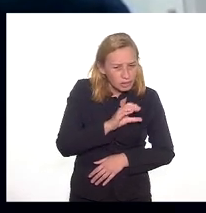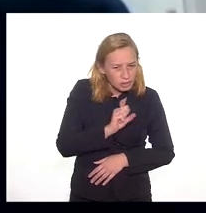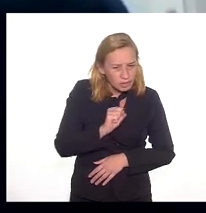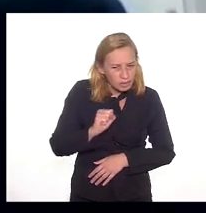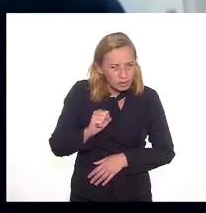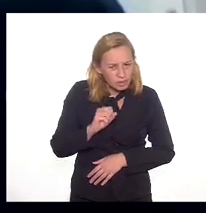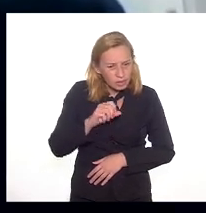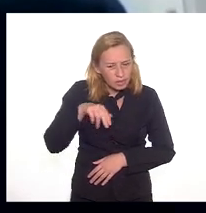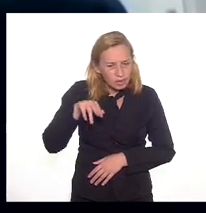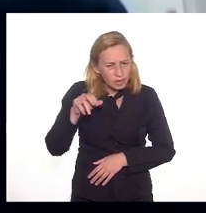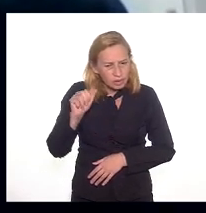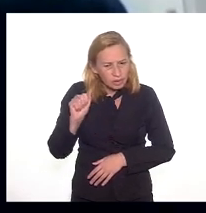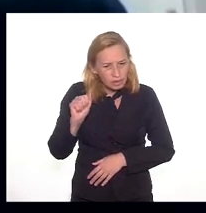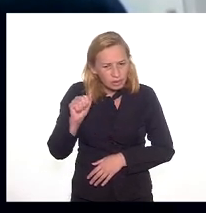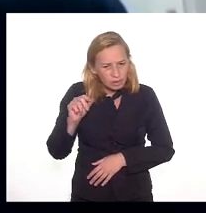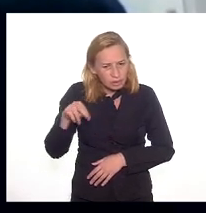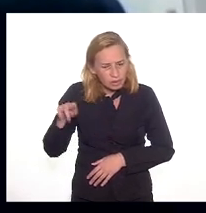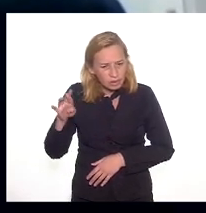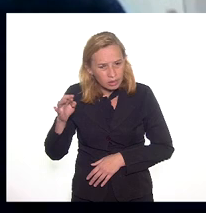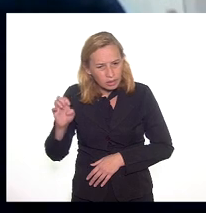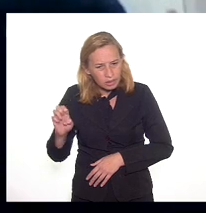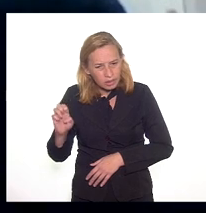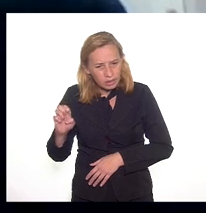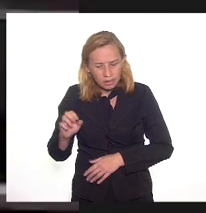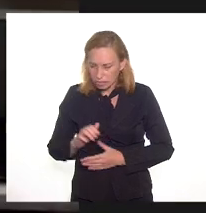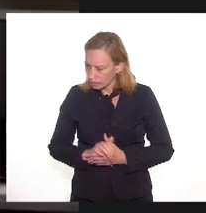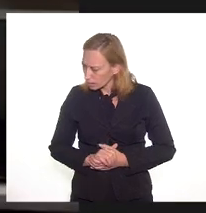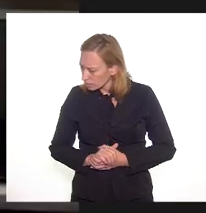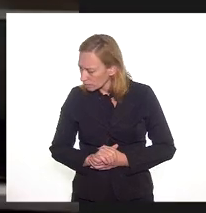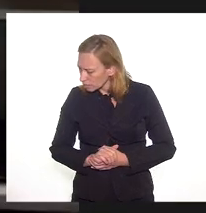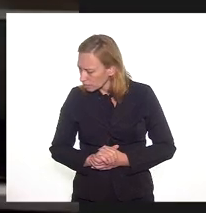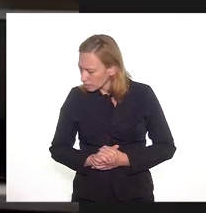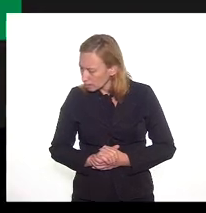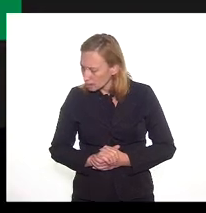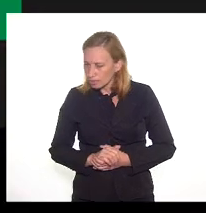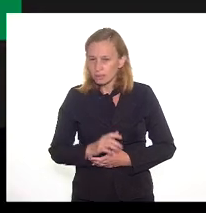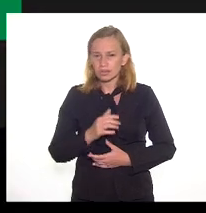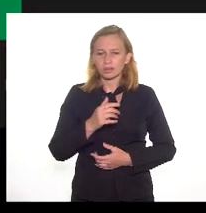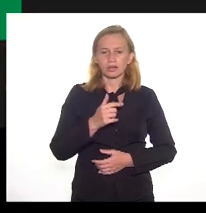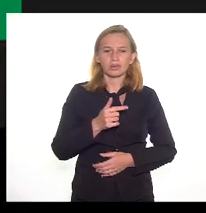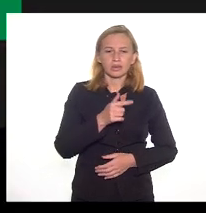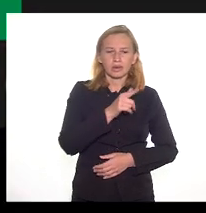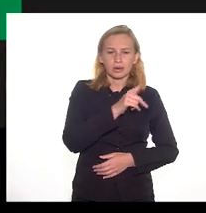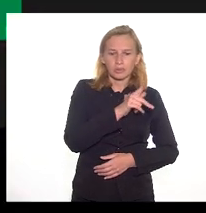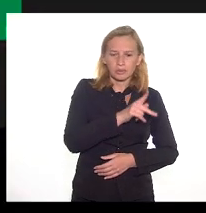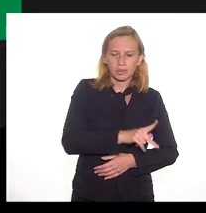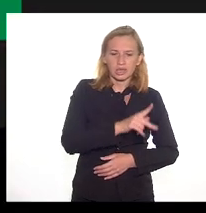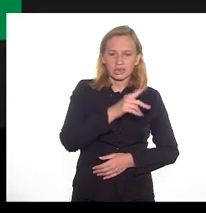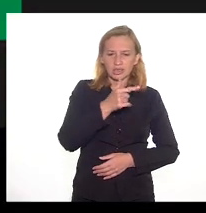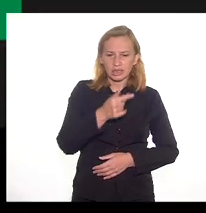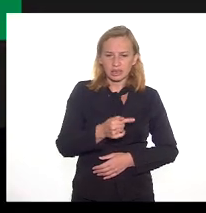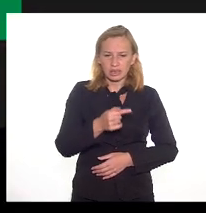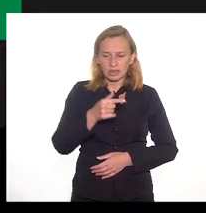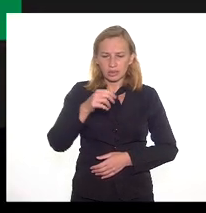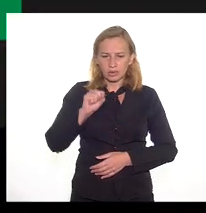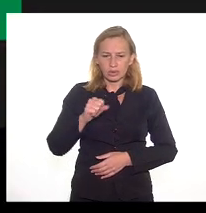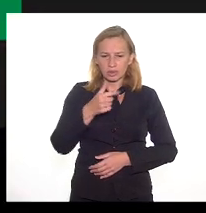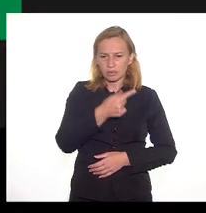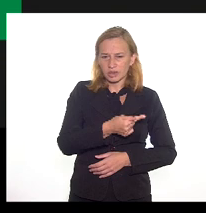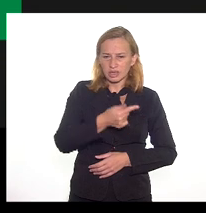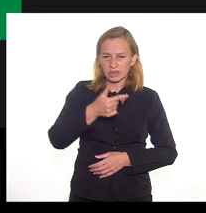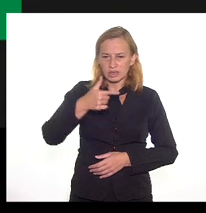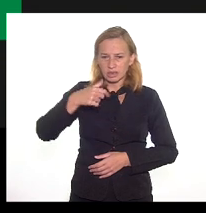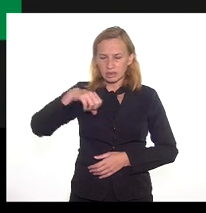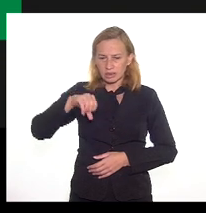Neri. A P78 e a P79, a P79 também